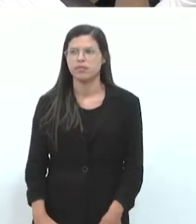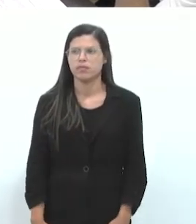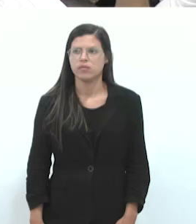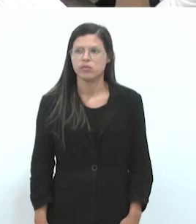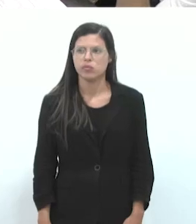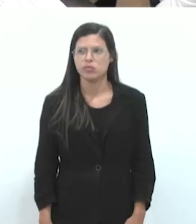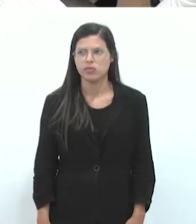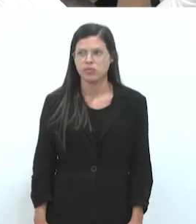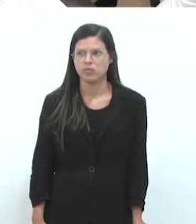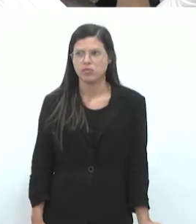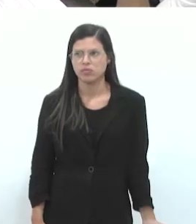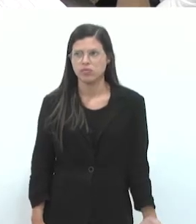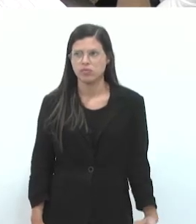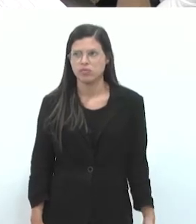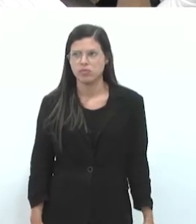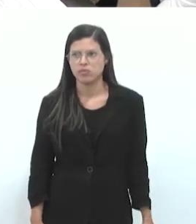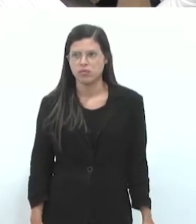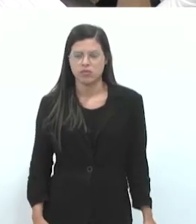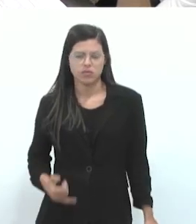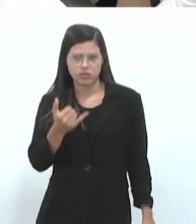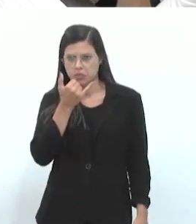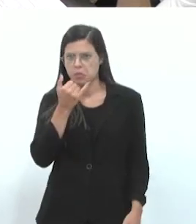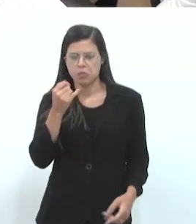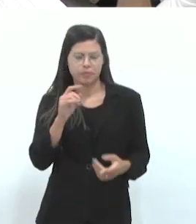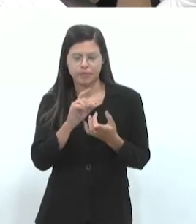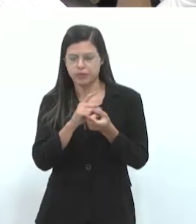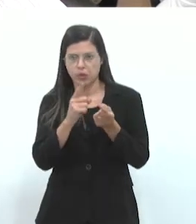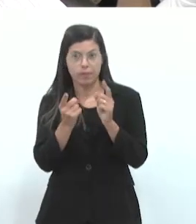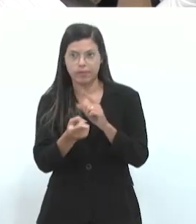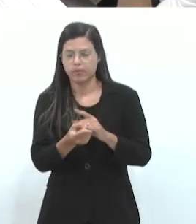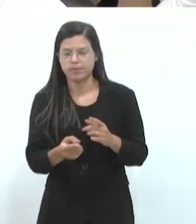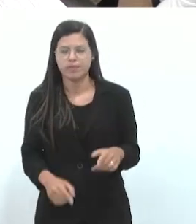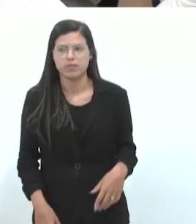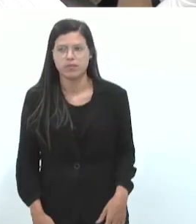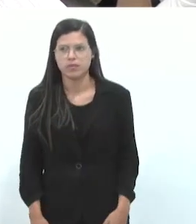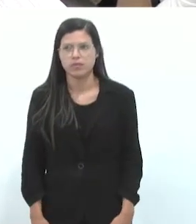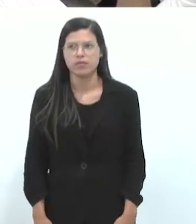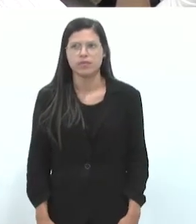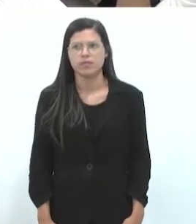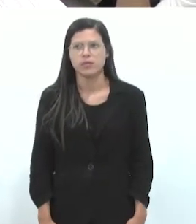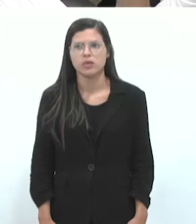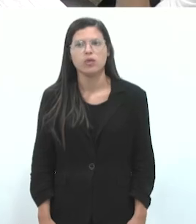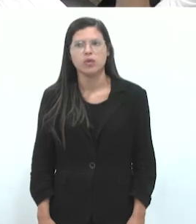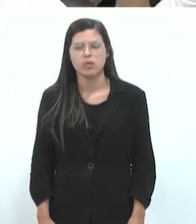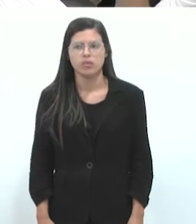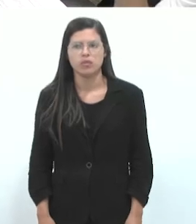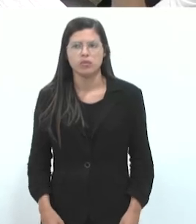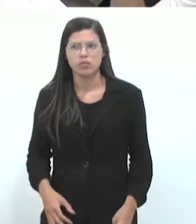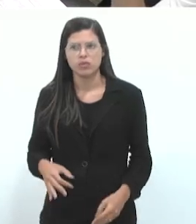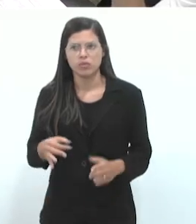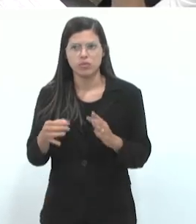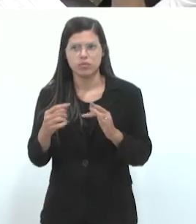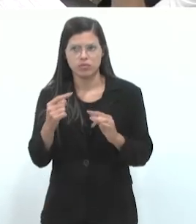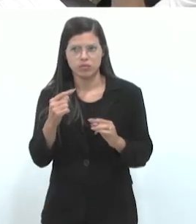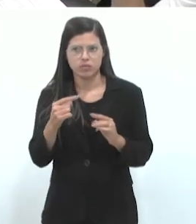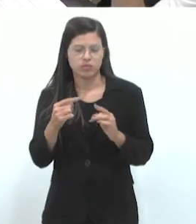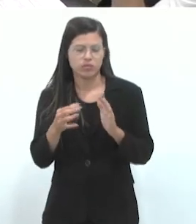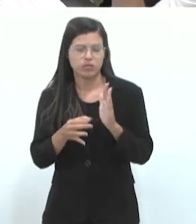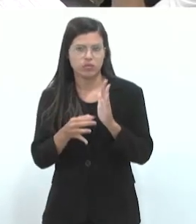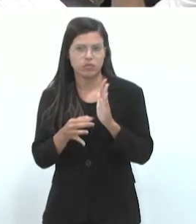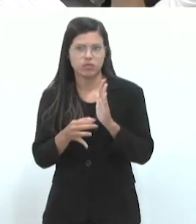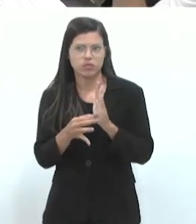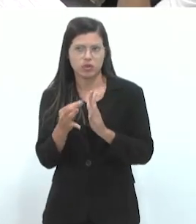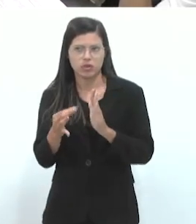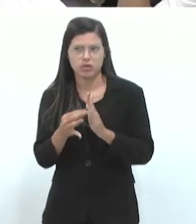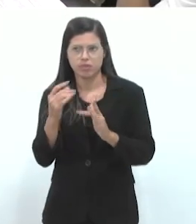parecer original era pela Não, o parecer originário É, pela constitucionalidade do constitucional- Filipinho Raves e o parecer do Isso. deputado Cozzolino pela inconstitucionalidade. Perfeito.